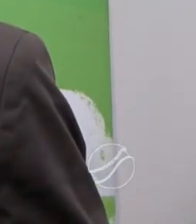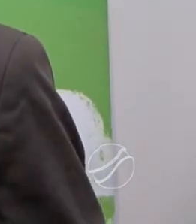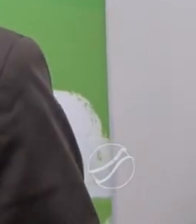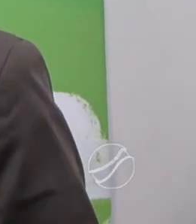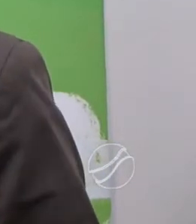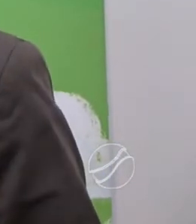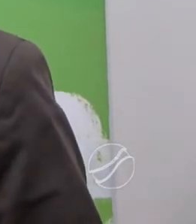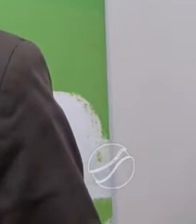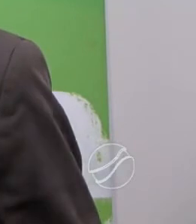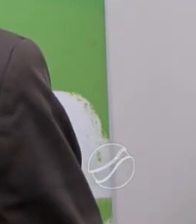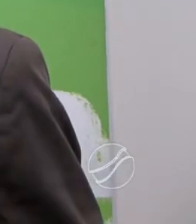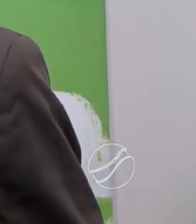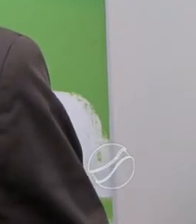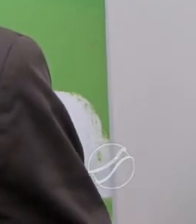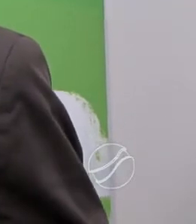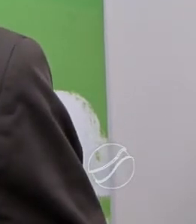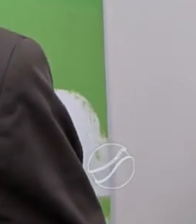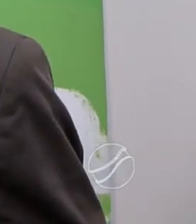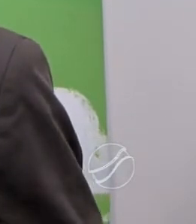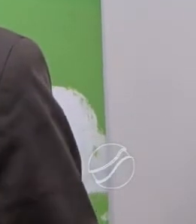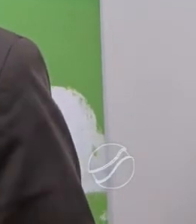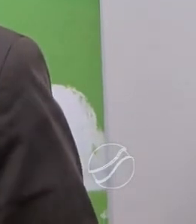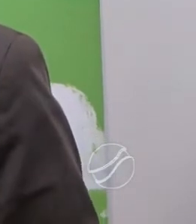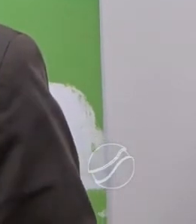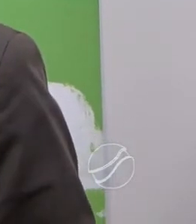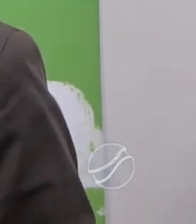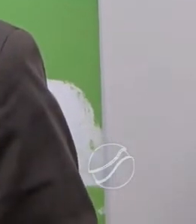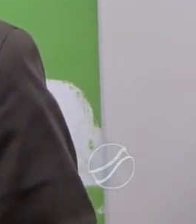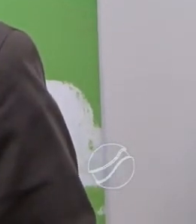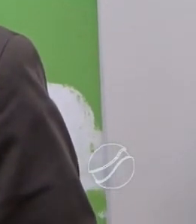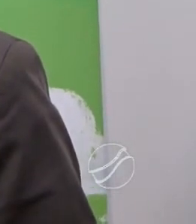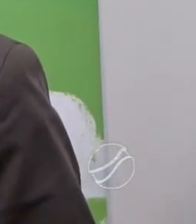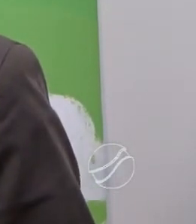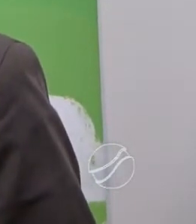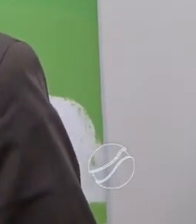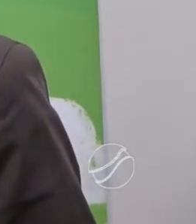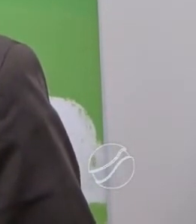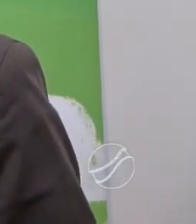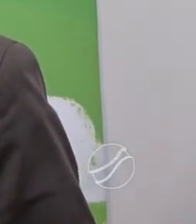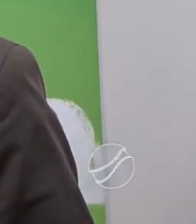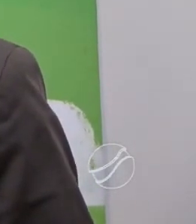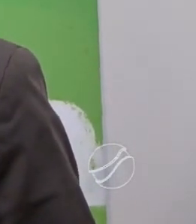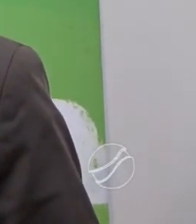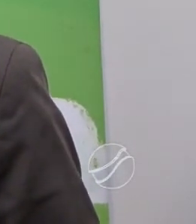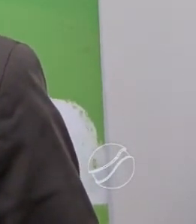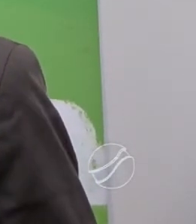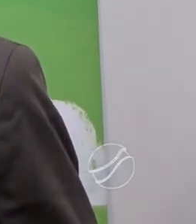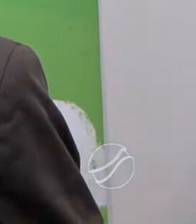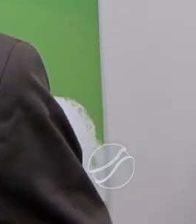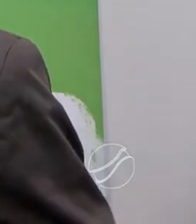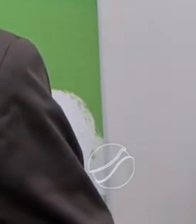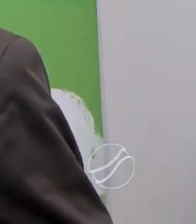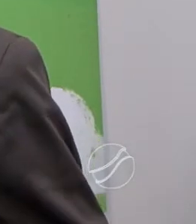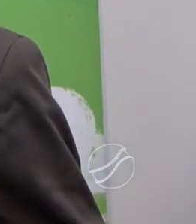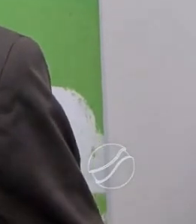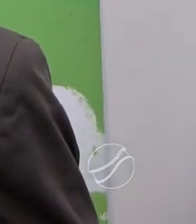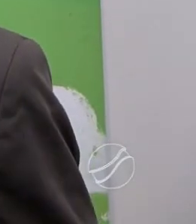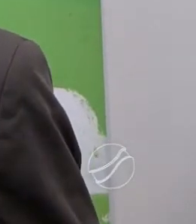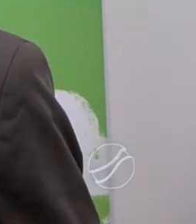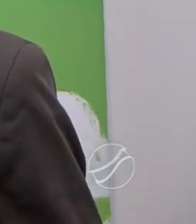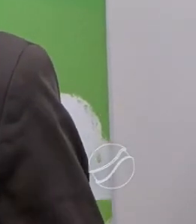a gente pede que se cadastrar tiverem dúvidas estamos à disposição também para poder esclarecer e algo assim que e